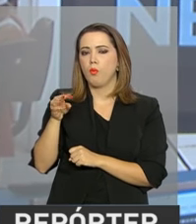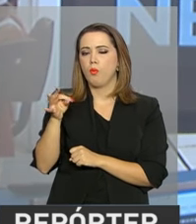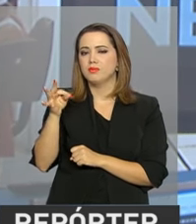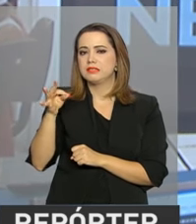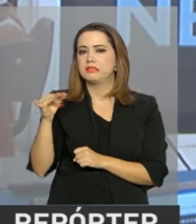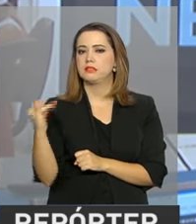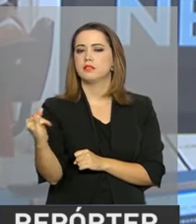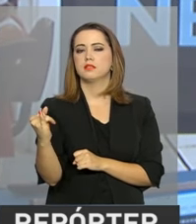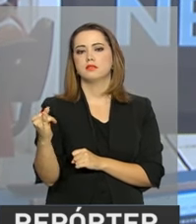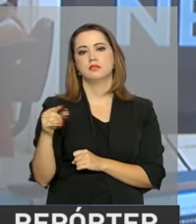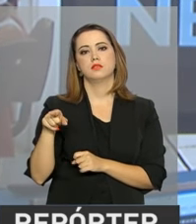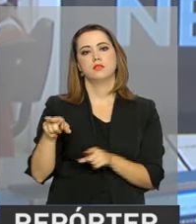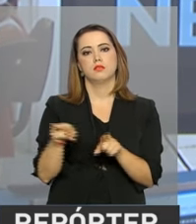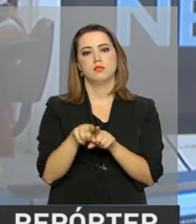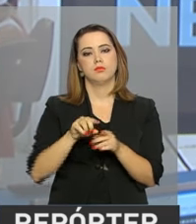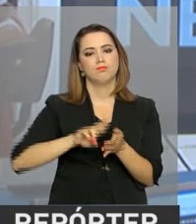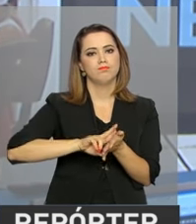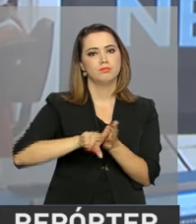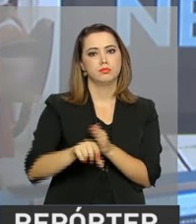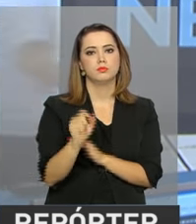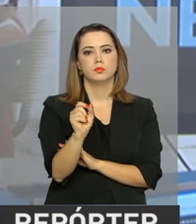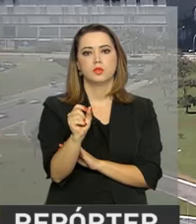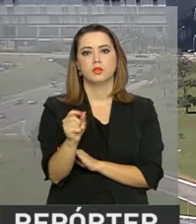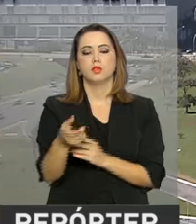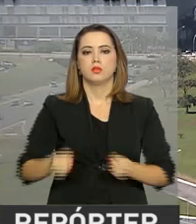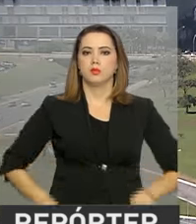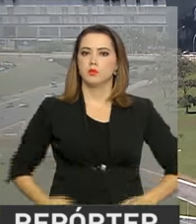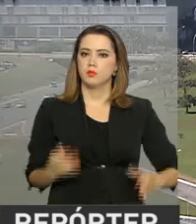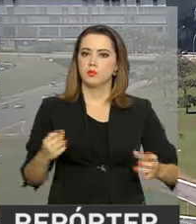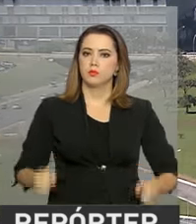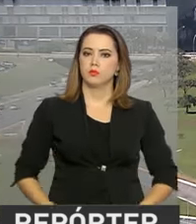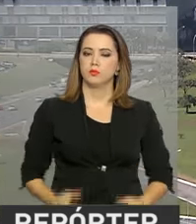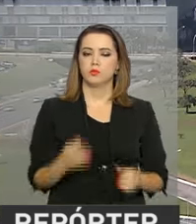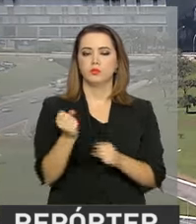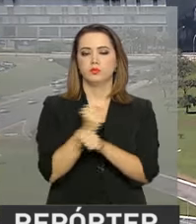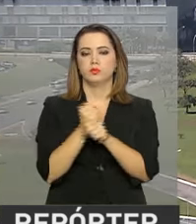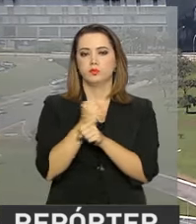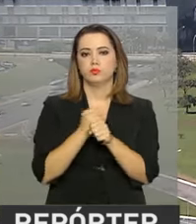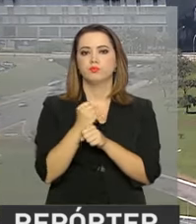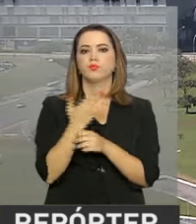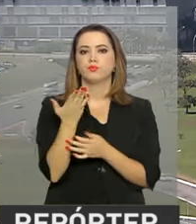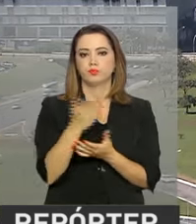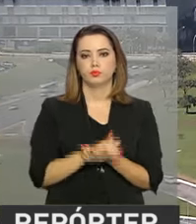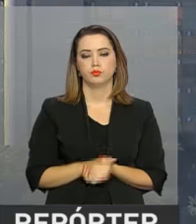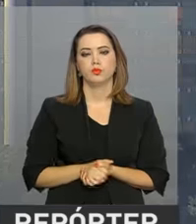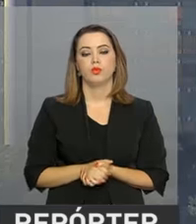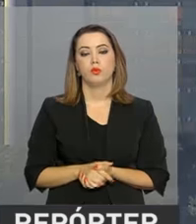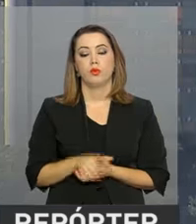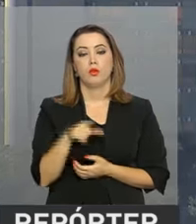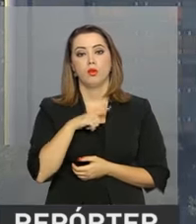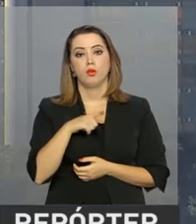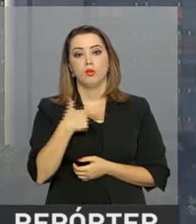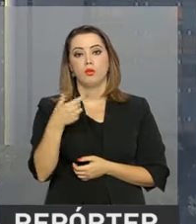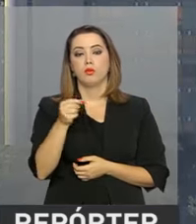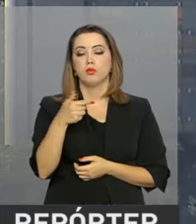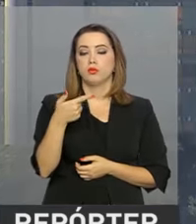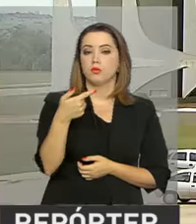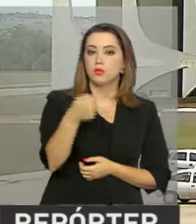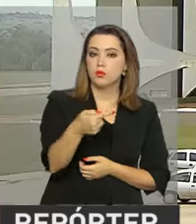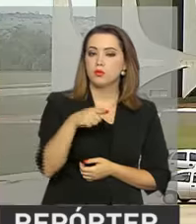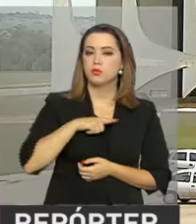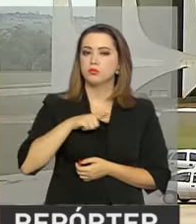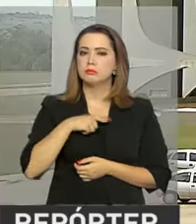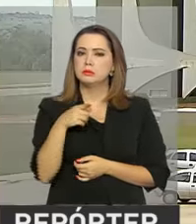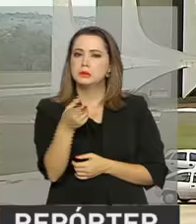de reais em despesas para o ano que vem na proposta de lei orçamentária para 2017 o governo prevê